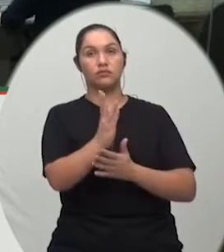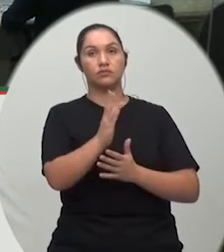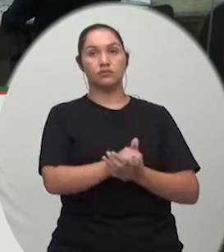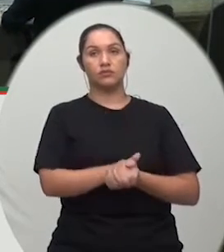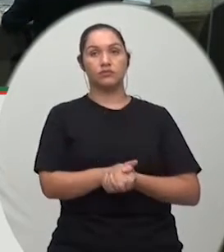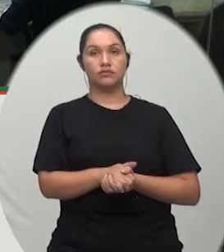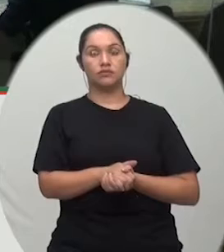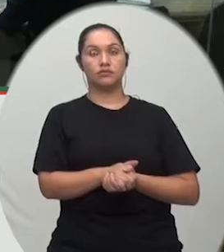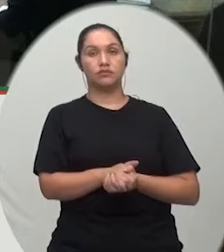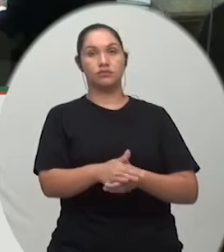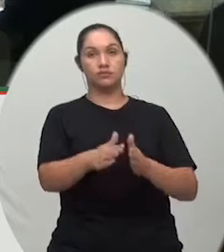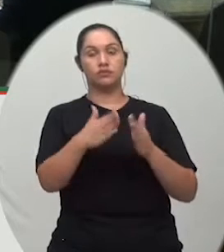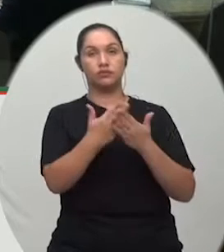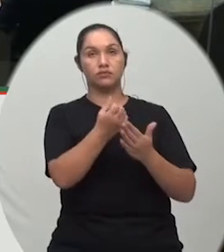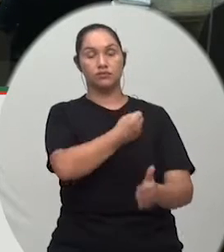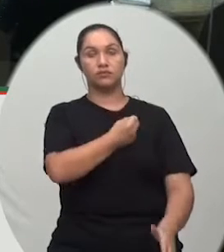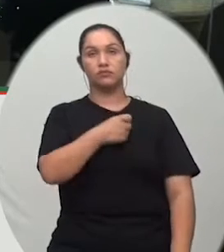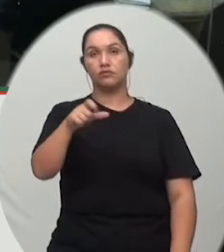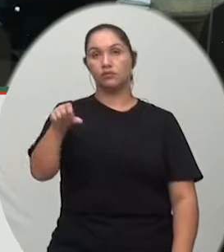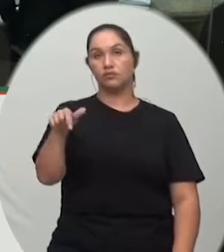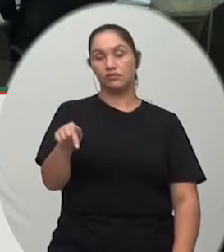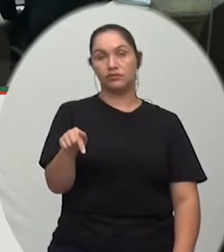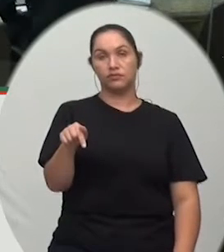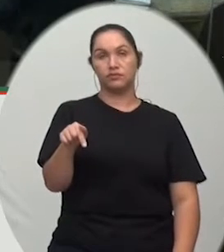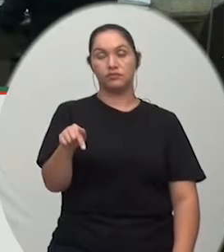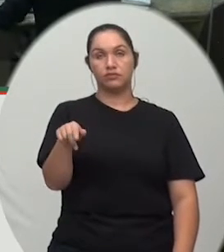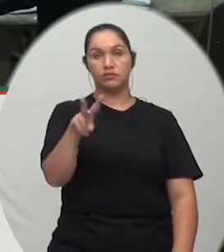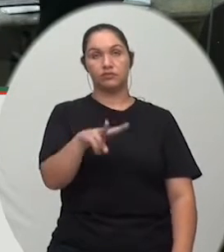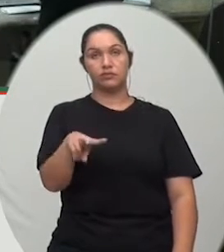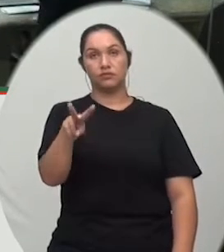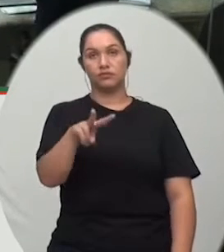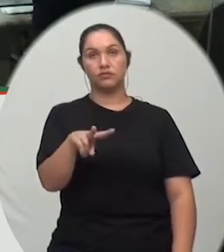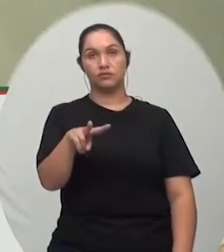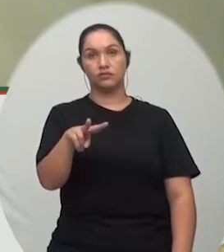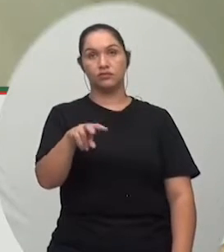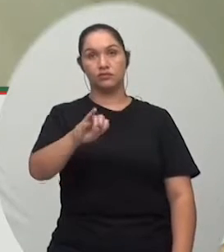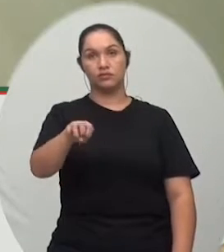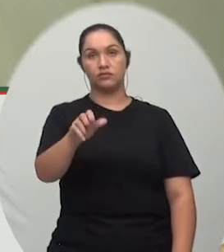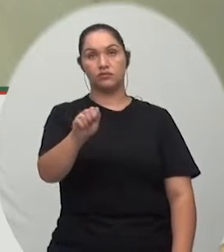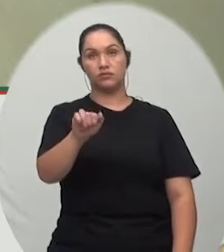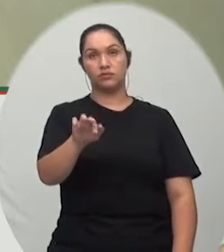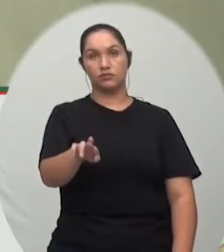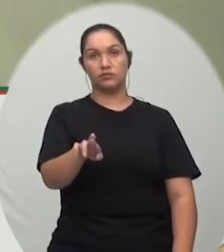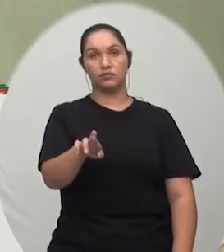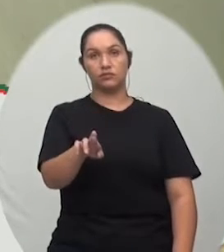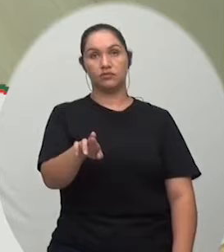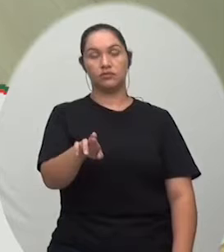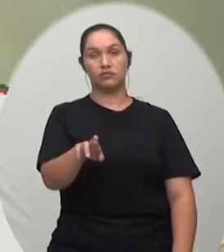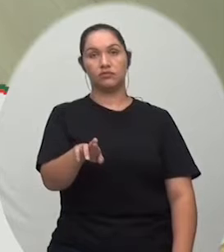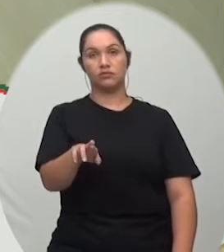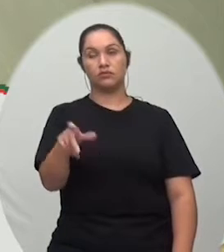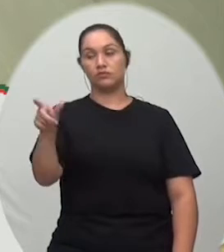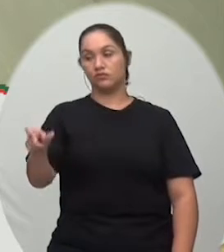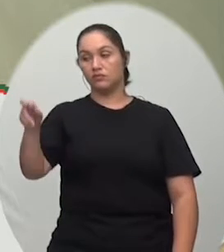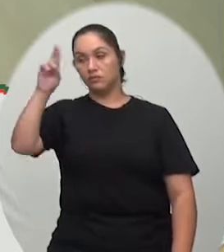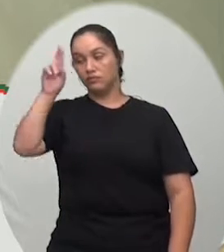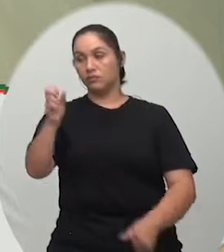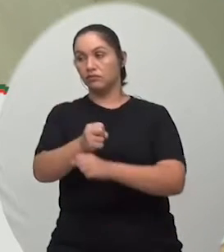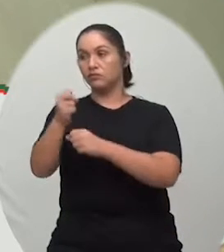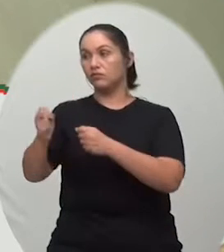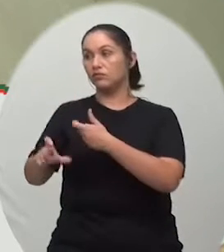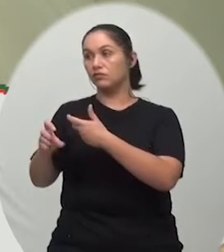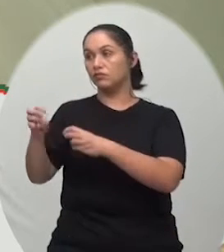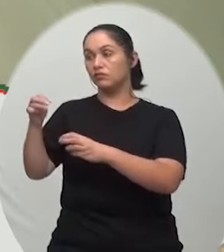unanimidade. Requerimento número 97/2019, autoria vereadora Jair Alexandre, assunto envio de expediente ao chefe do